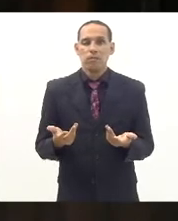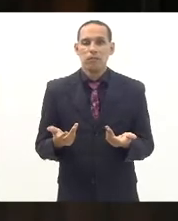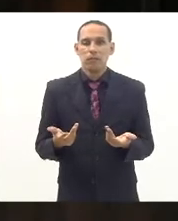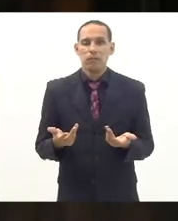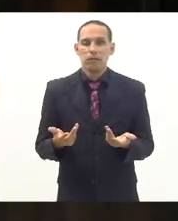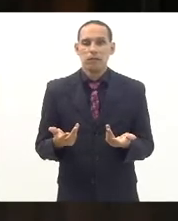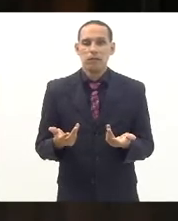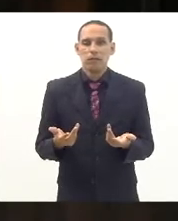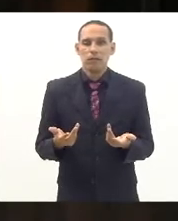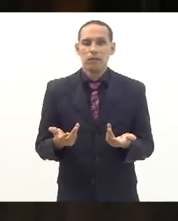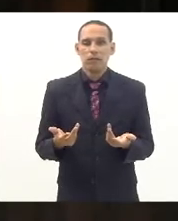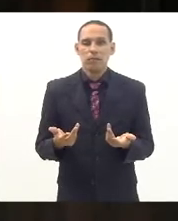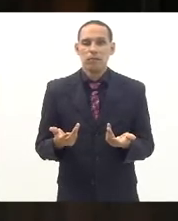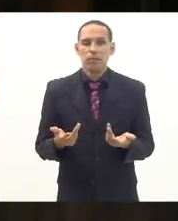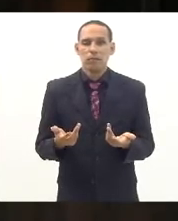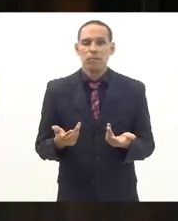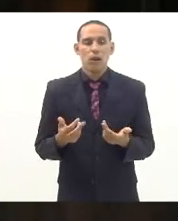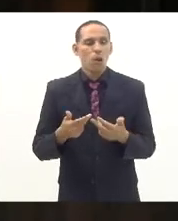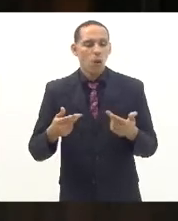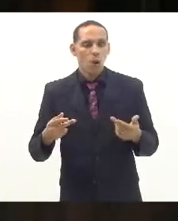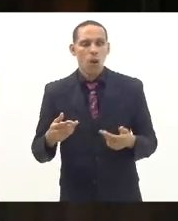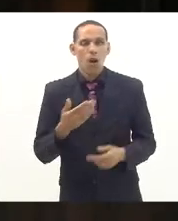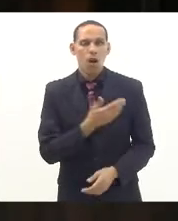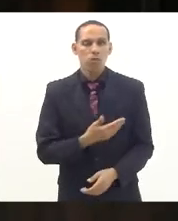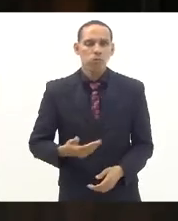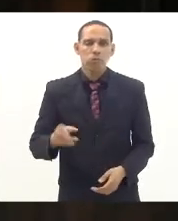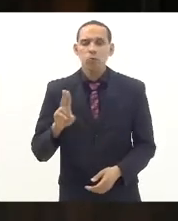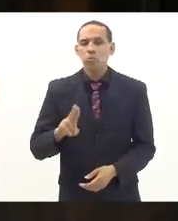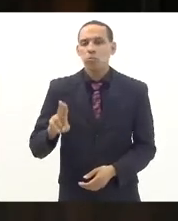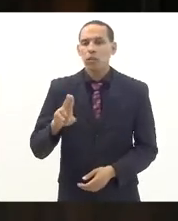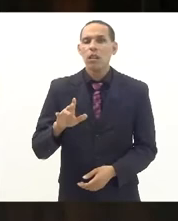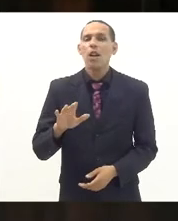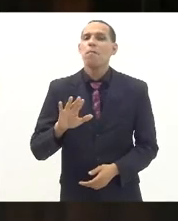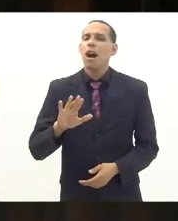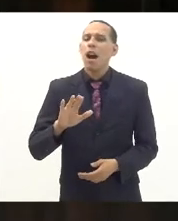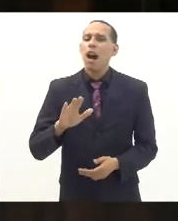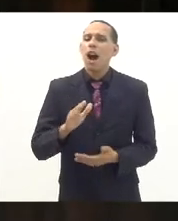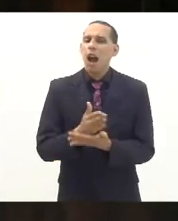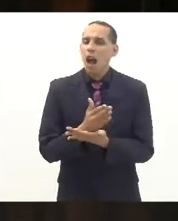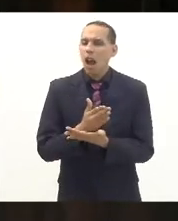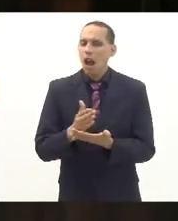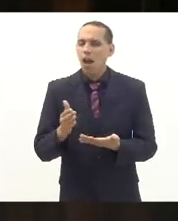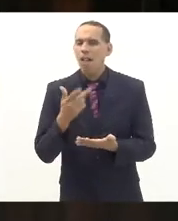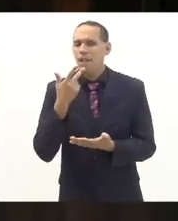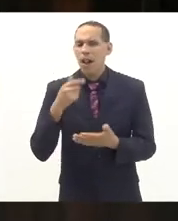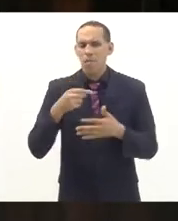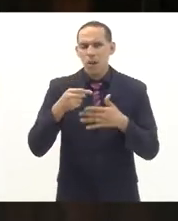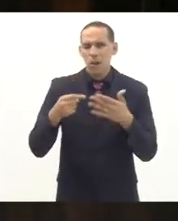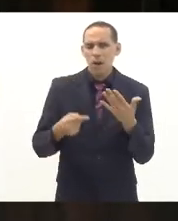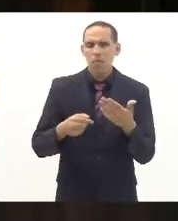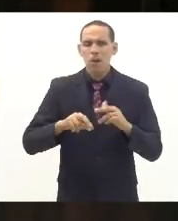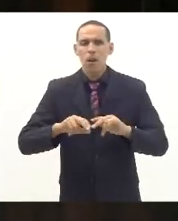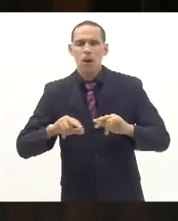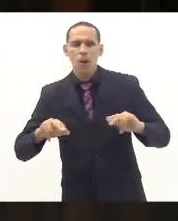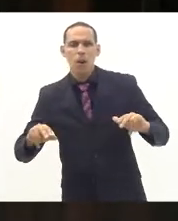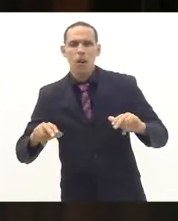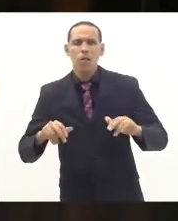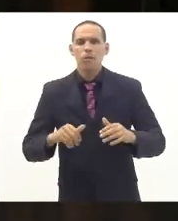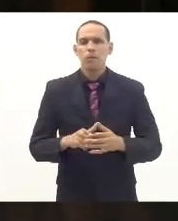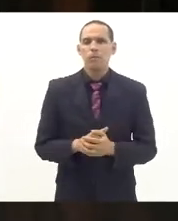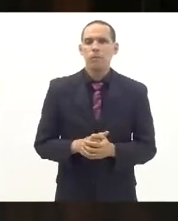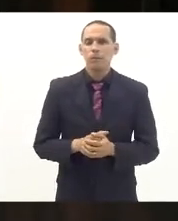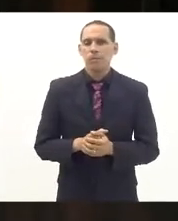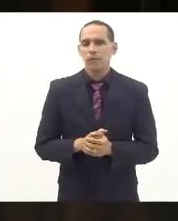E aí a unidade pública para algumas instituições que sempre um outro levanta algumas questões mas aqui nós tamos